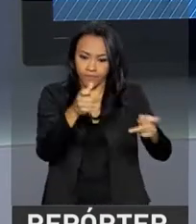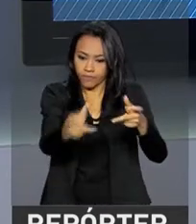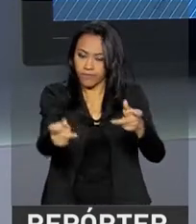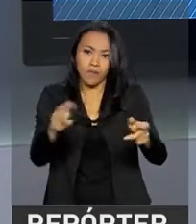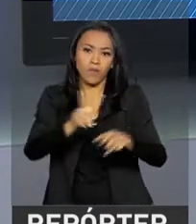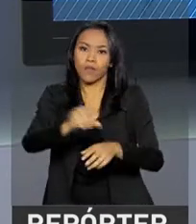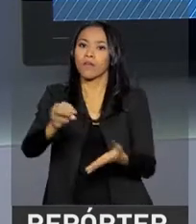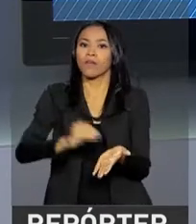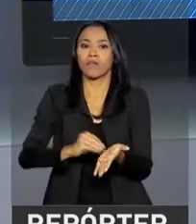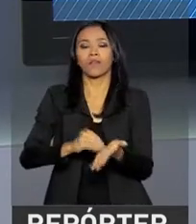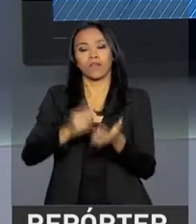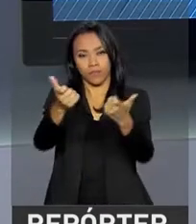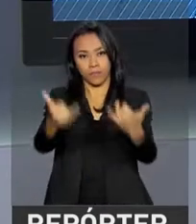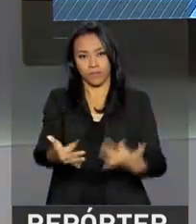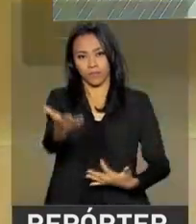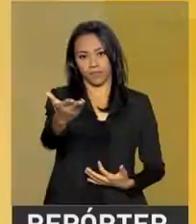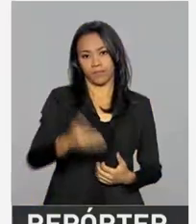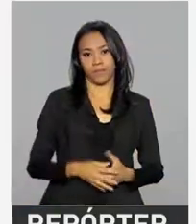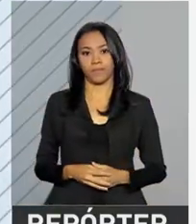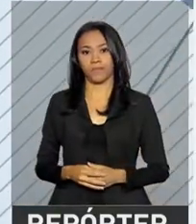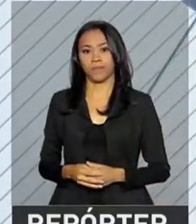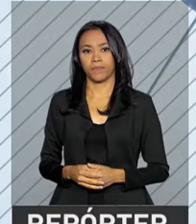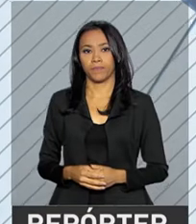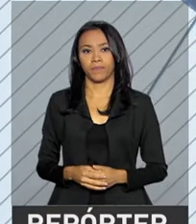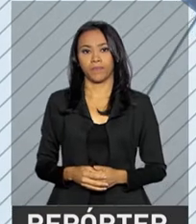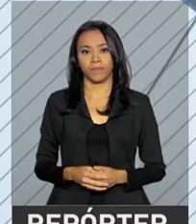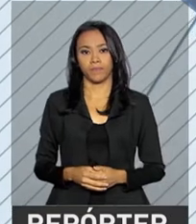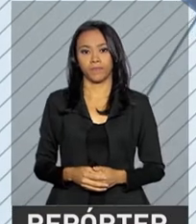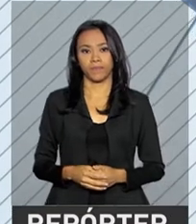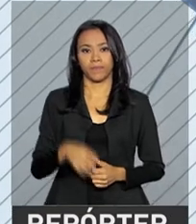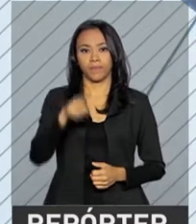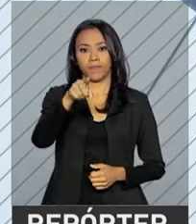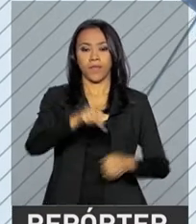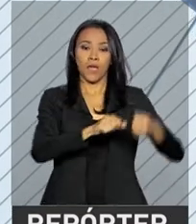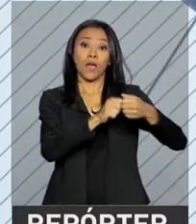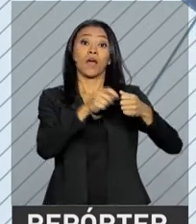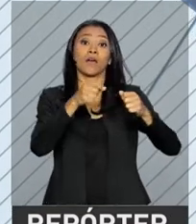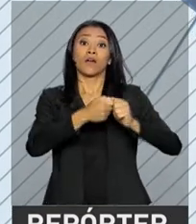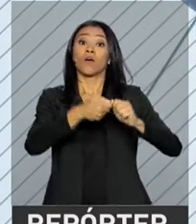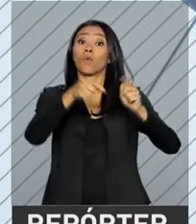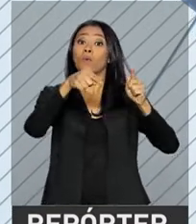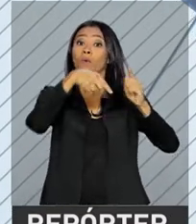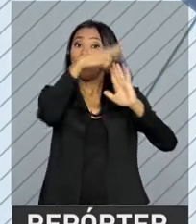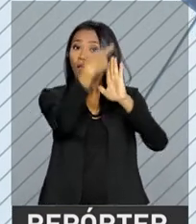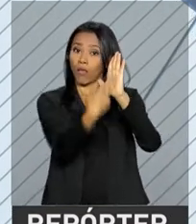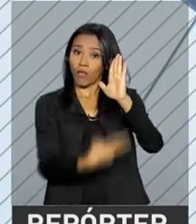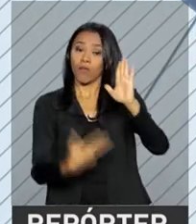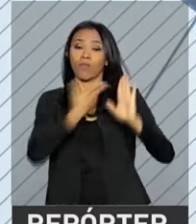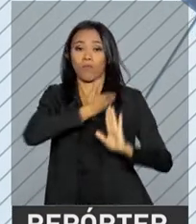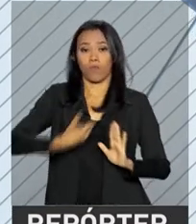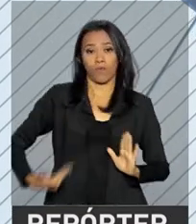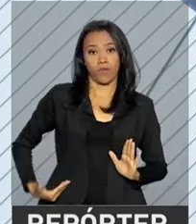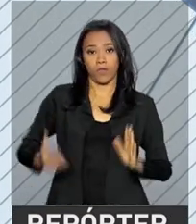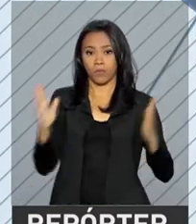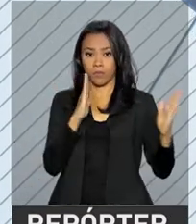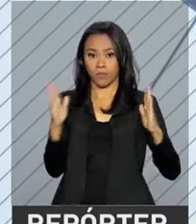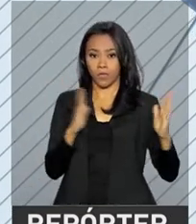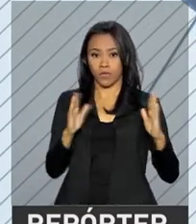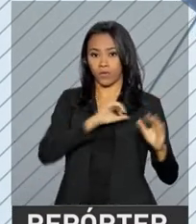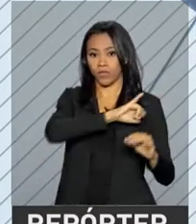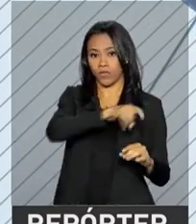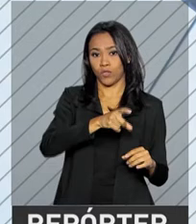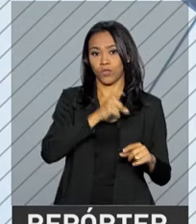com repórter pablo mundim o boletim epidemiológico do governo mostra que no período entre julho de